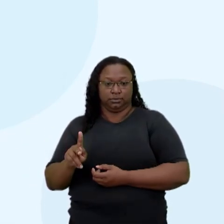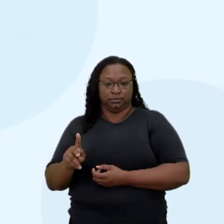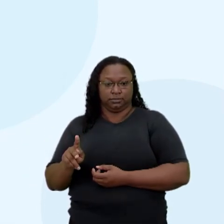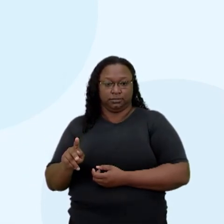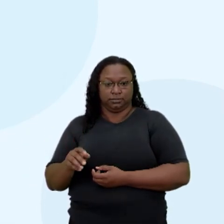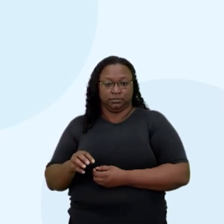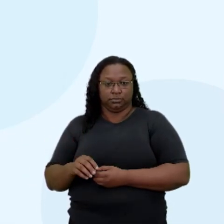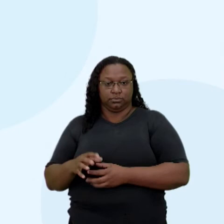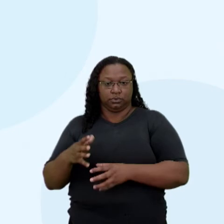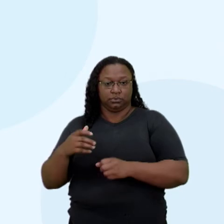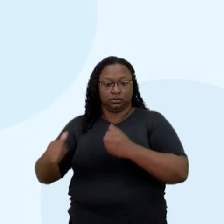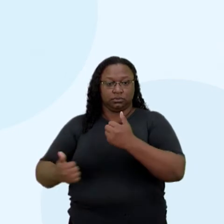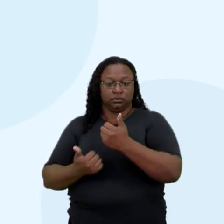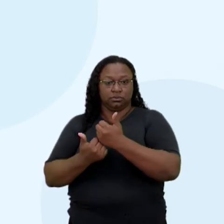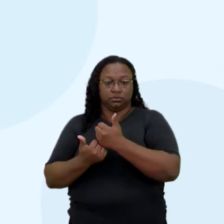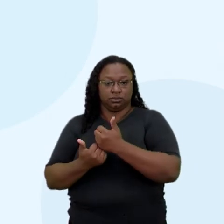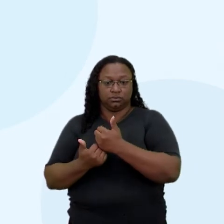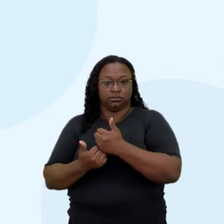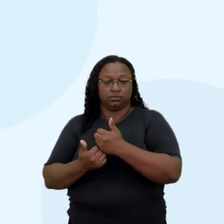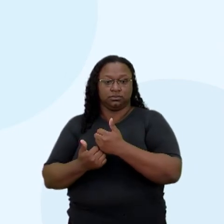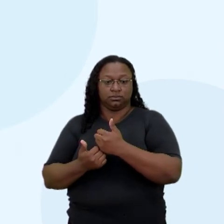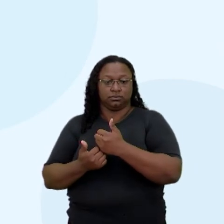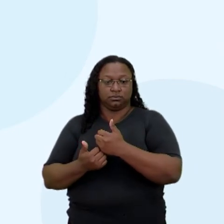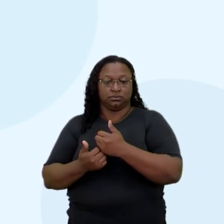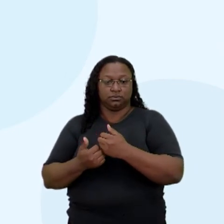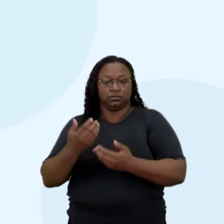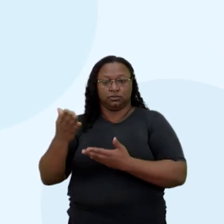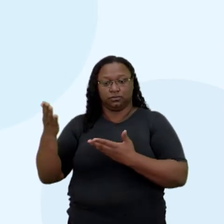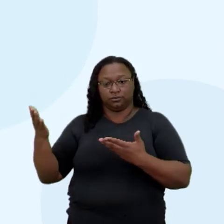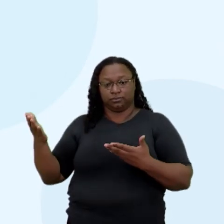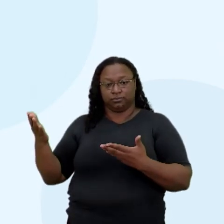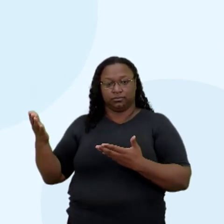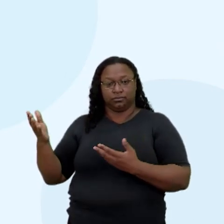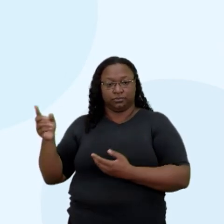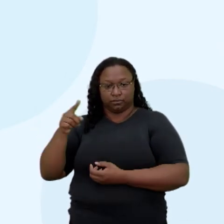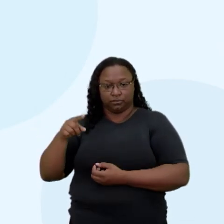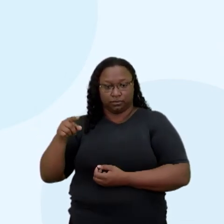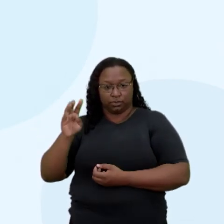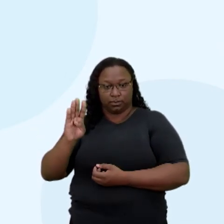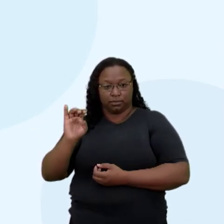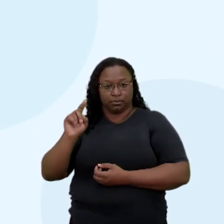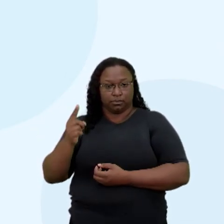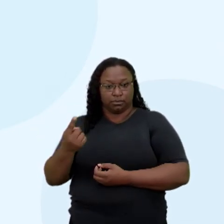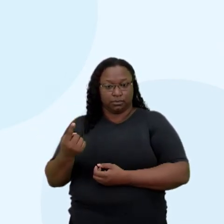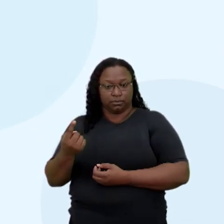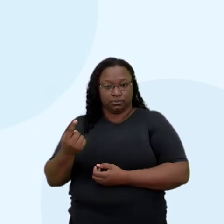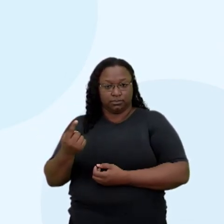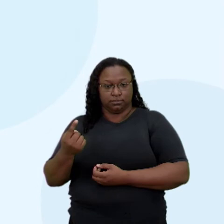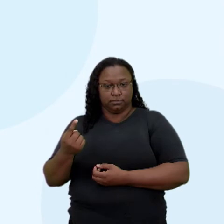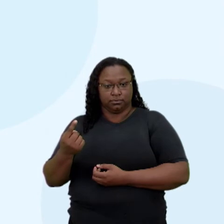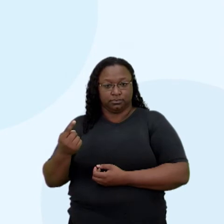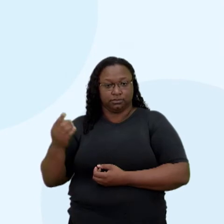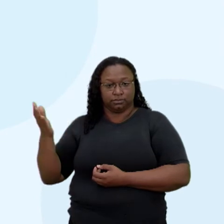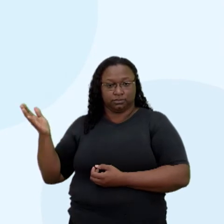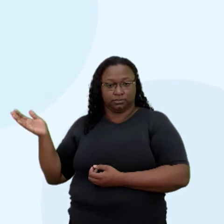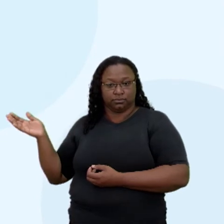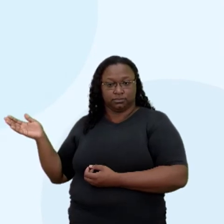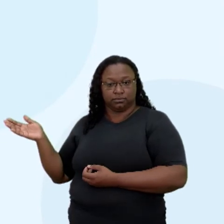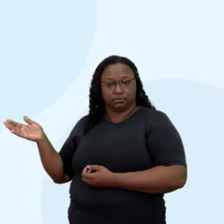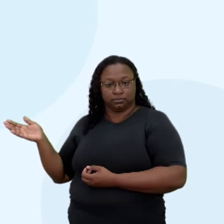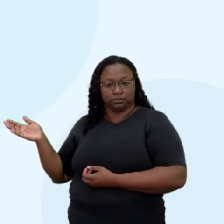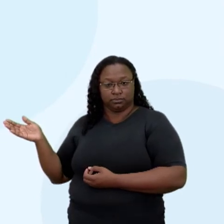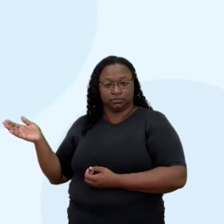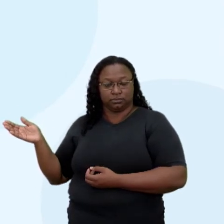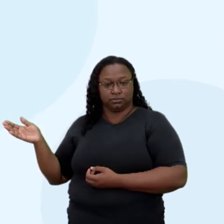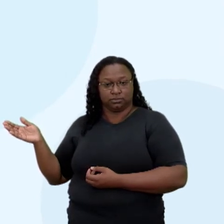deles, você substituiu este valor aqui, ó, tá vendo? Ó? Substituiu, lembrando que ele é negativo, e executou